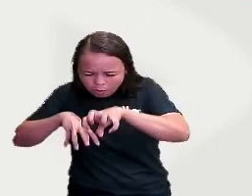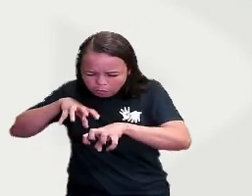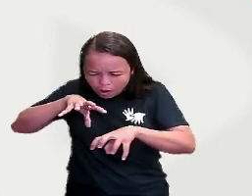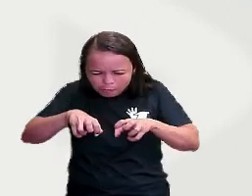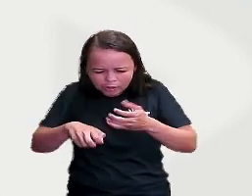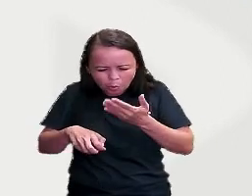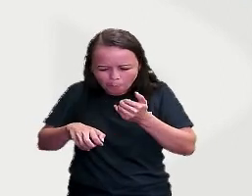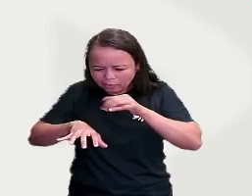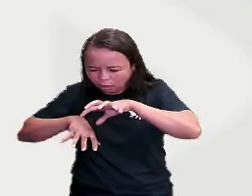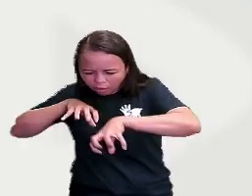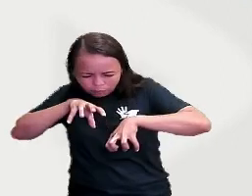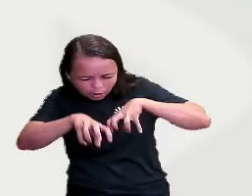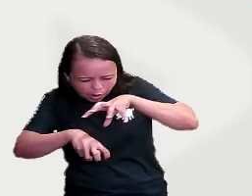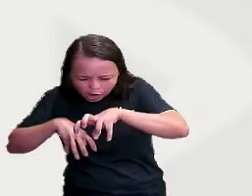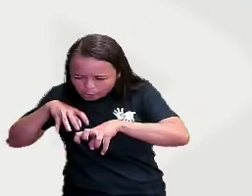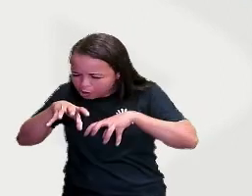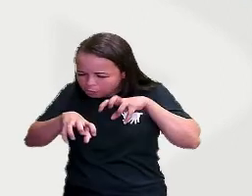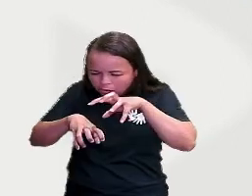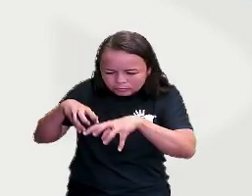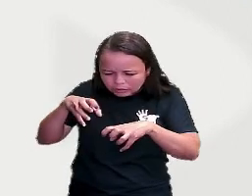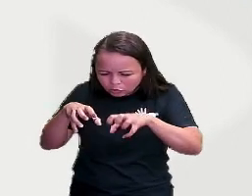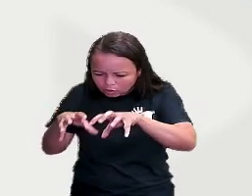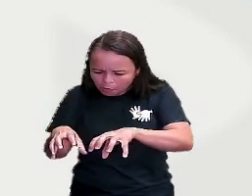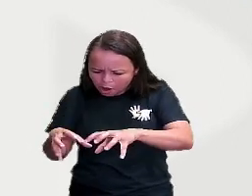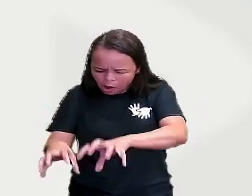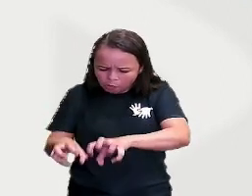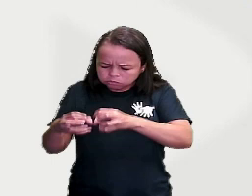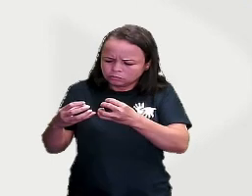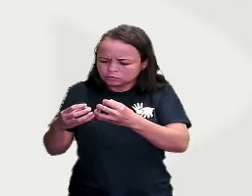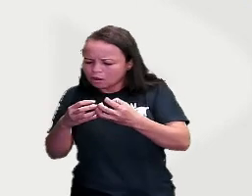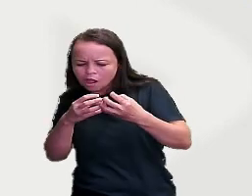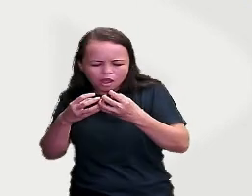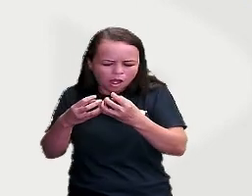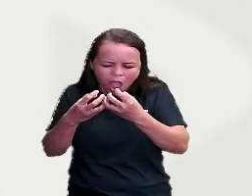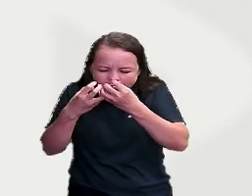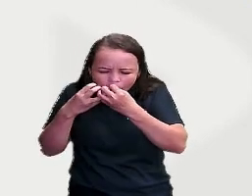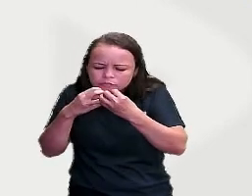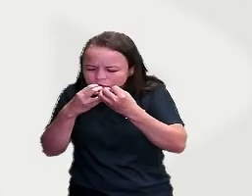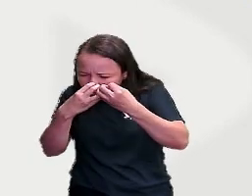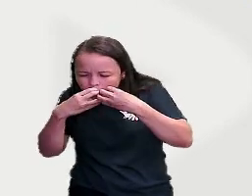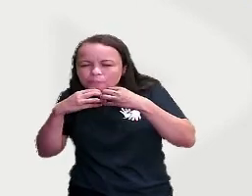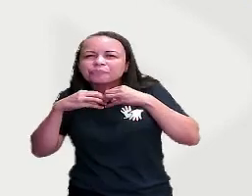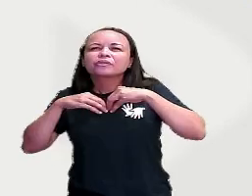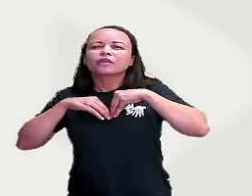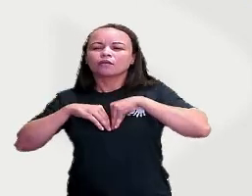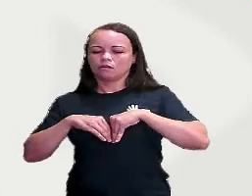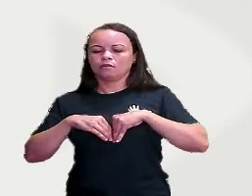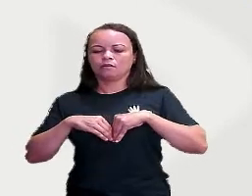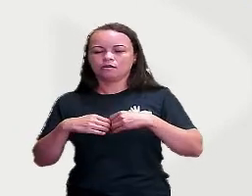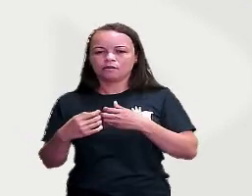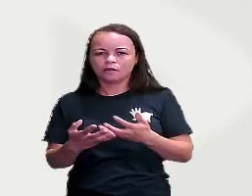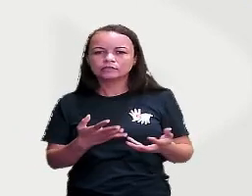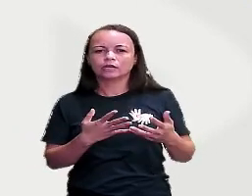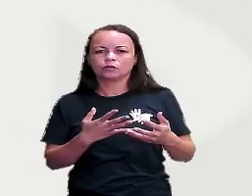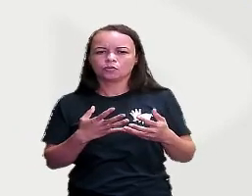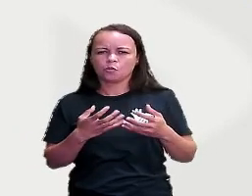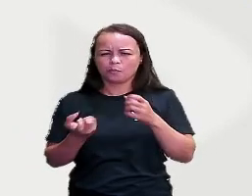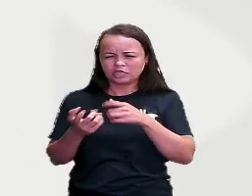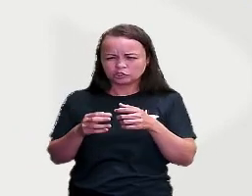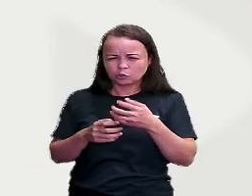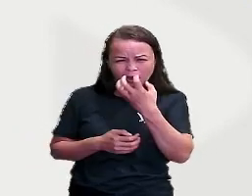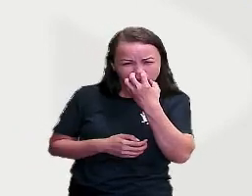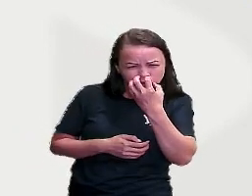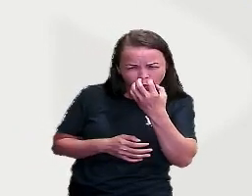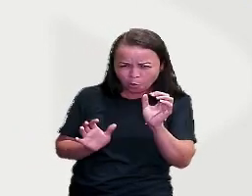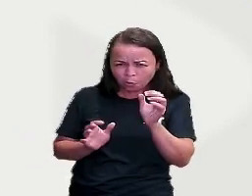detritos. Quando achava alguma coisa, não examinava nem cheirava, engolia com voracidade. O bicho não era um cão,